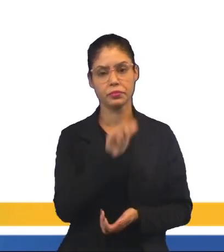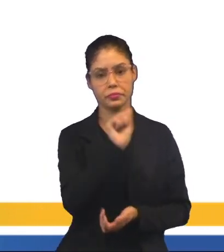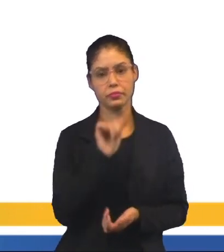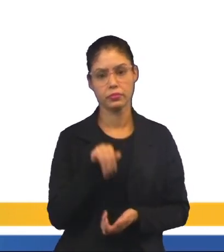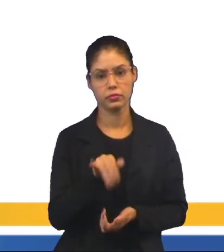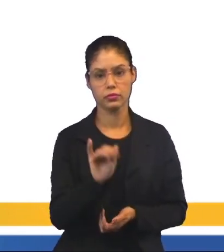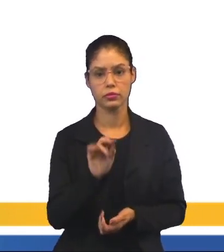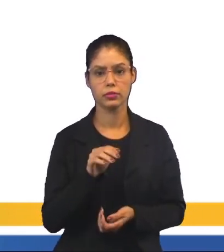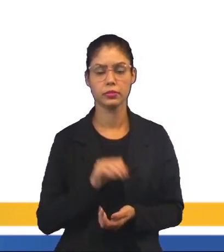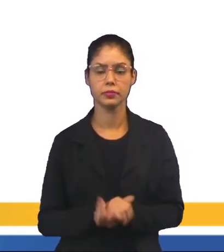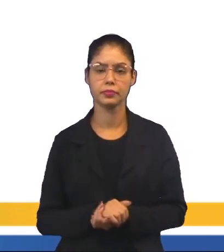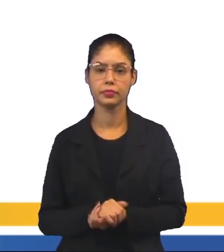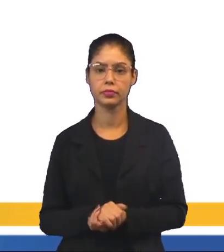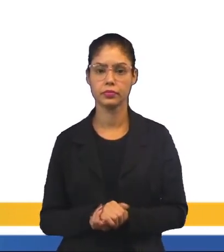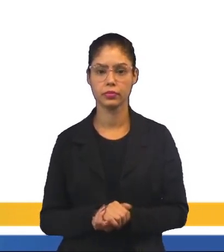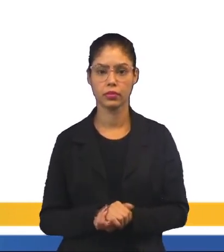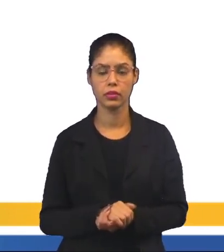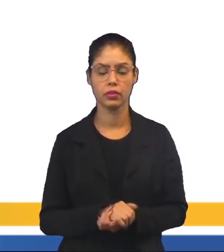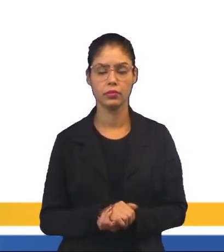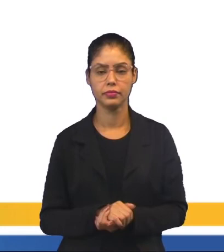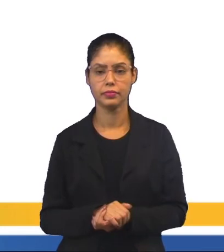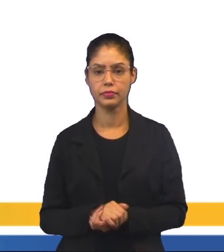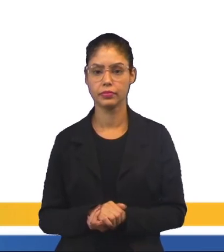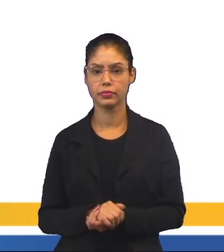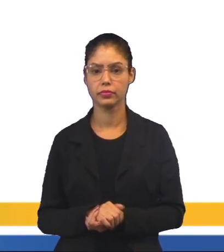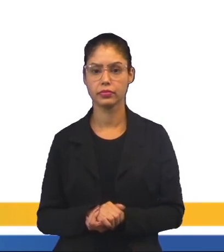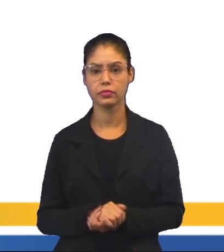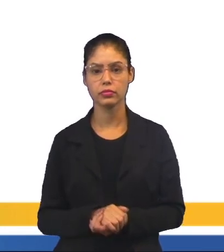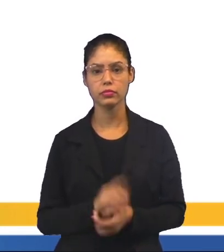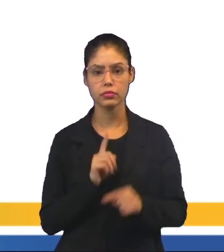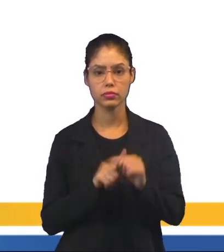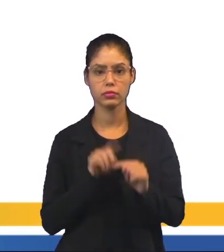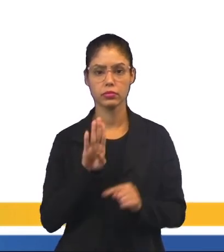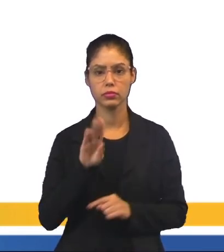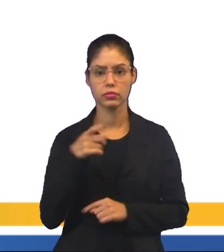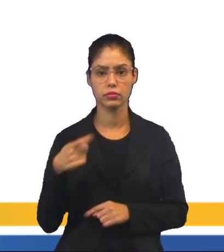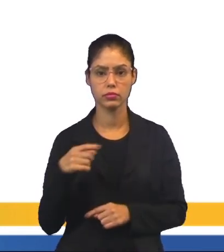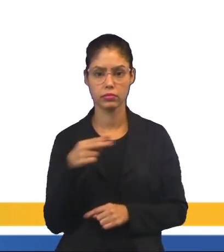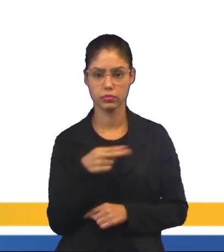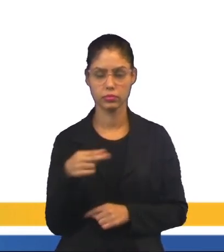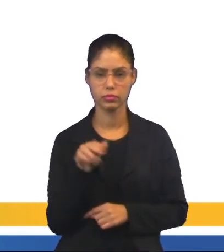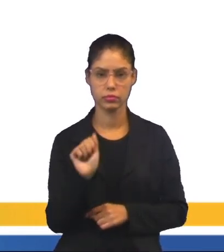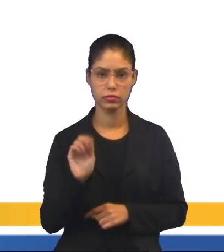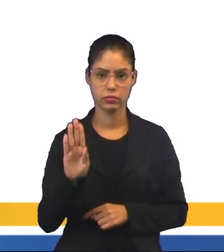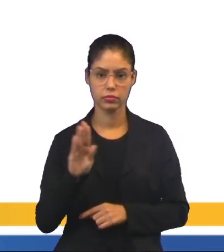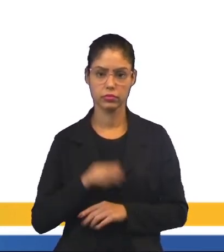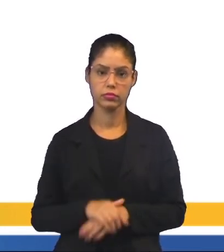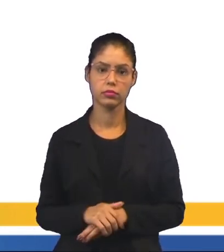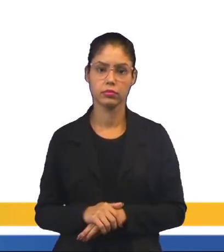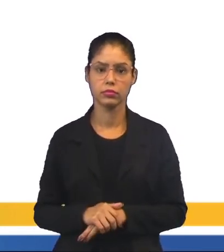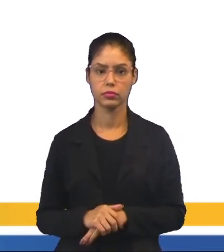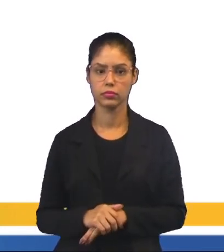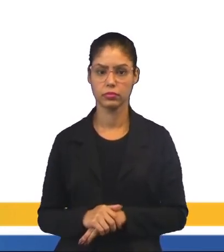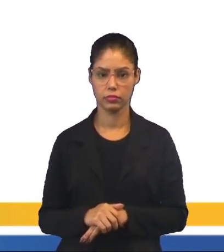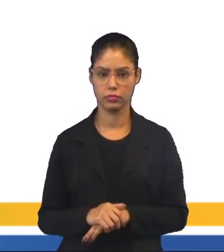podemos dizer que essa seta está dizendo que é então, AY mais bx é igual a